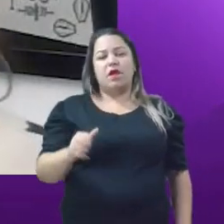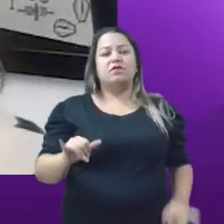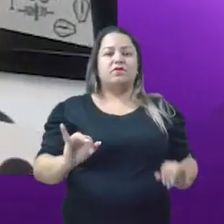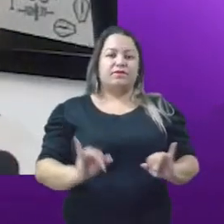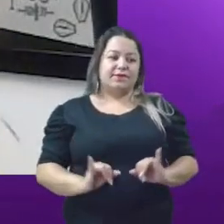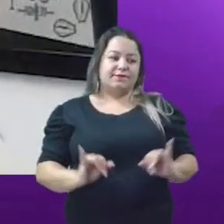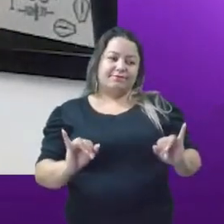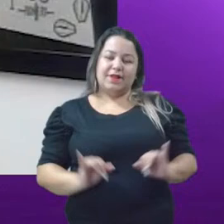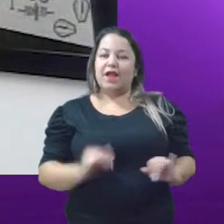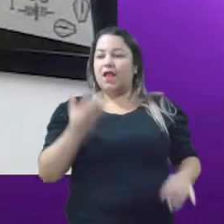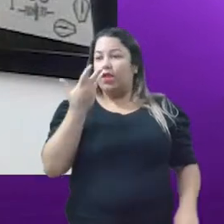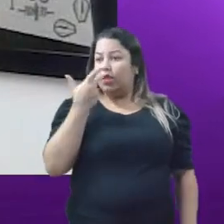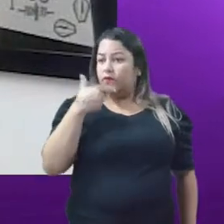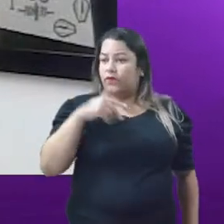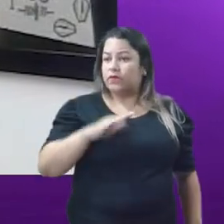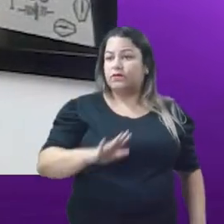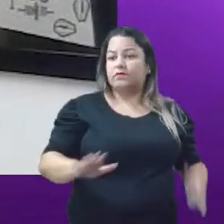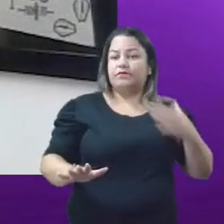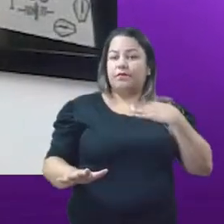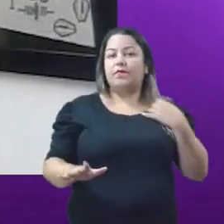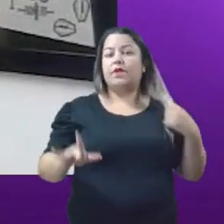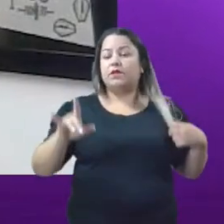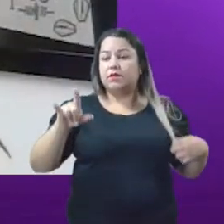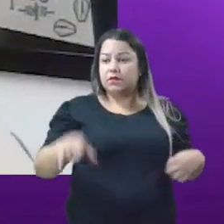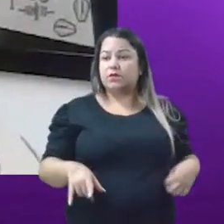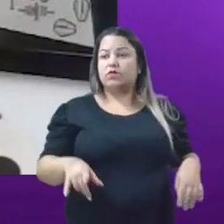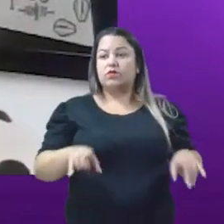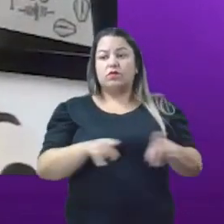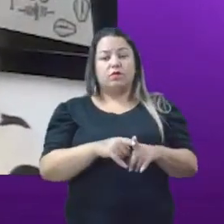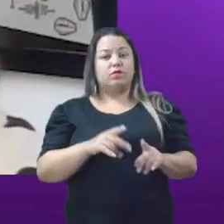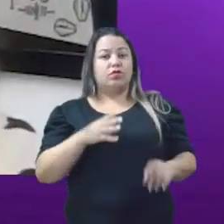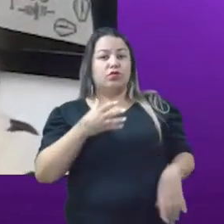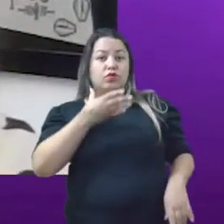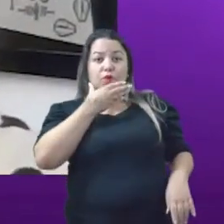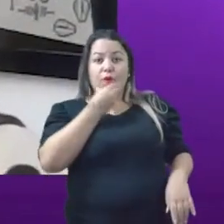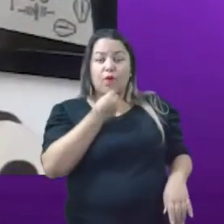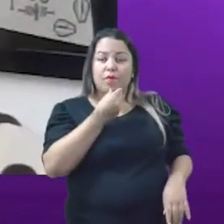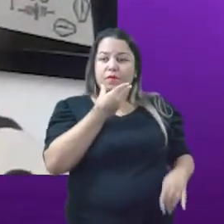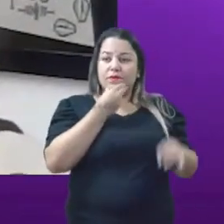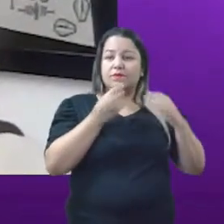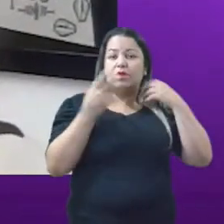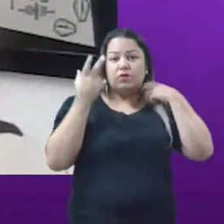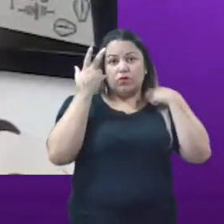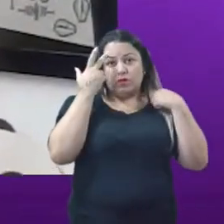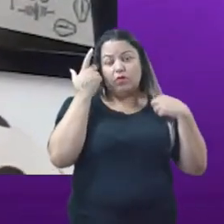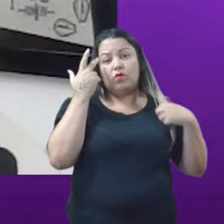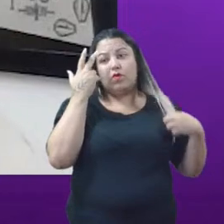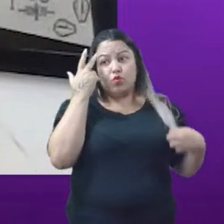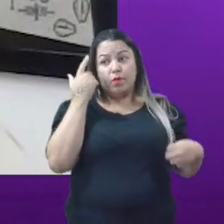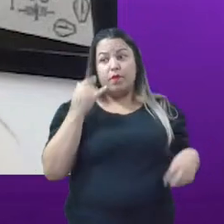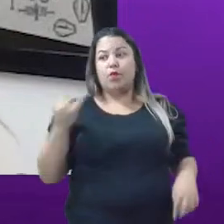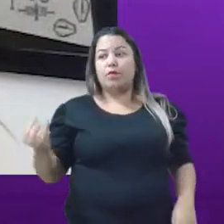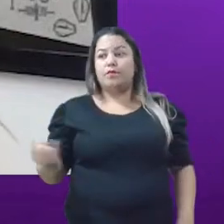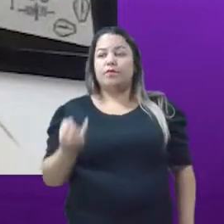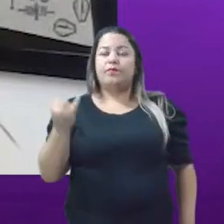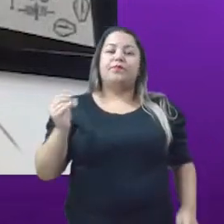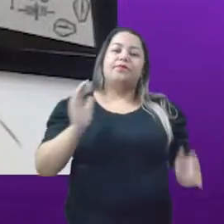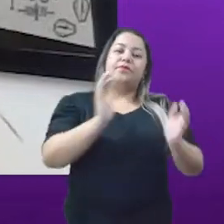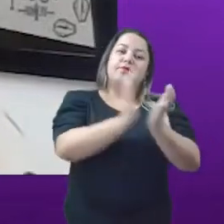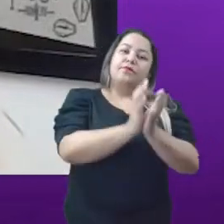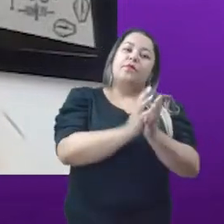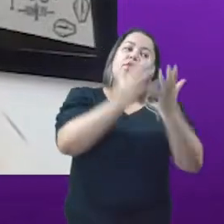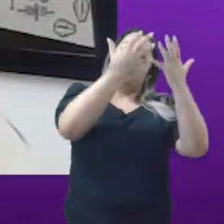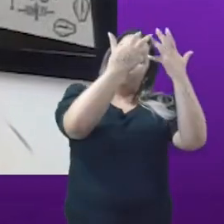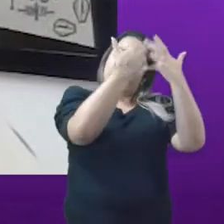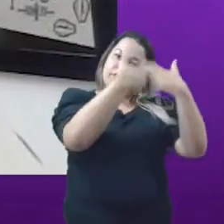infância para serem esse tipo de adulto. Por isso tem sido comum, gente, muito importante, grupos